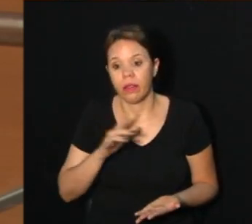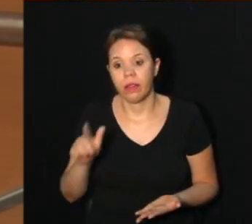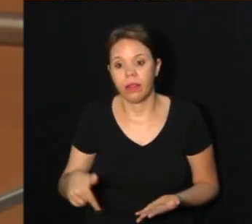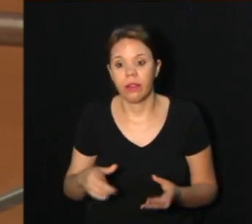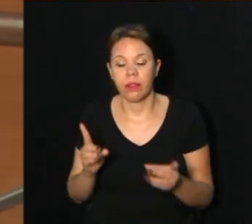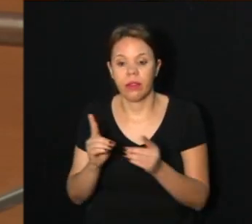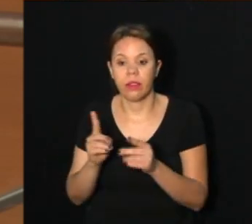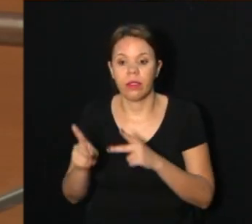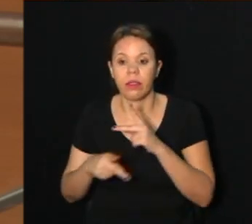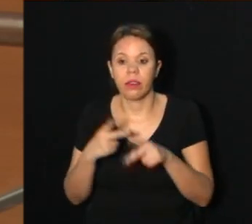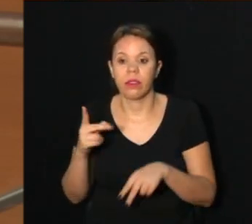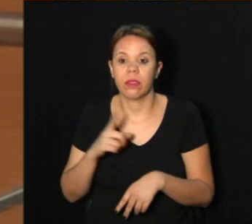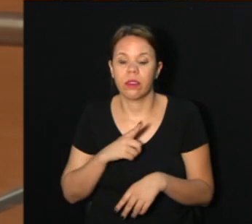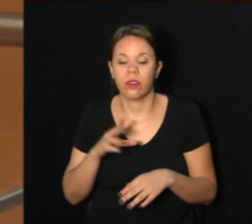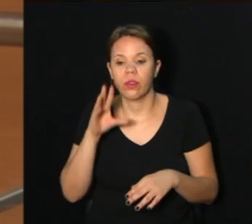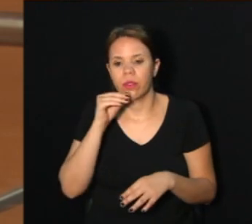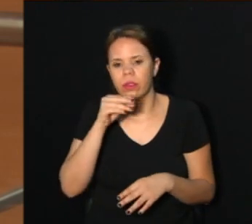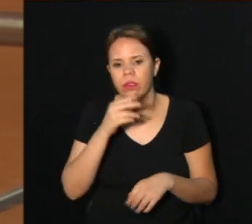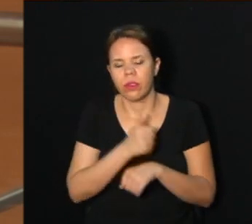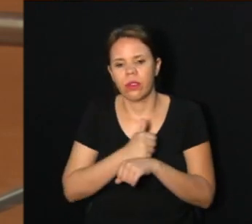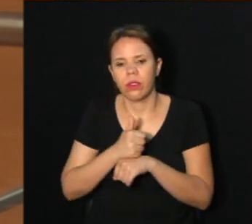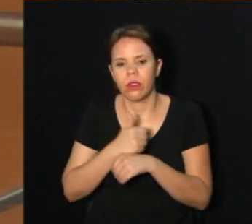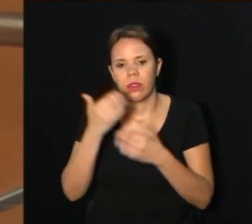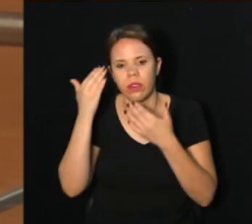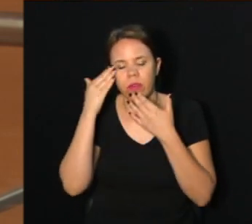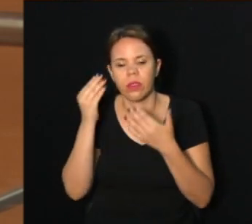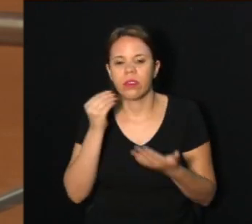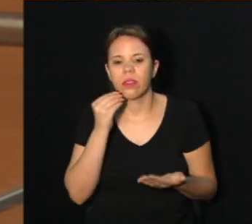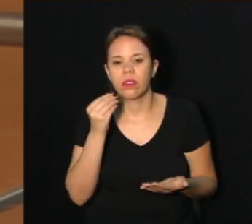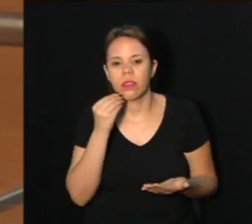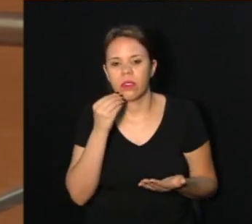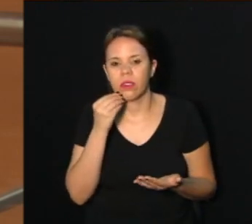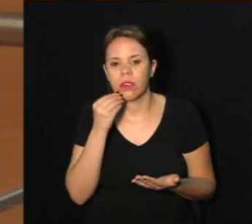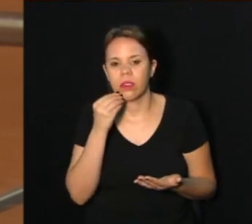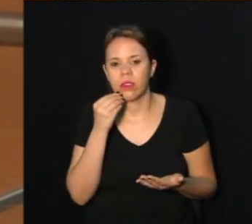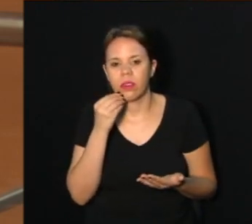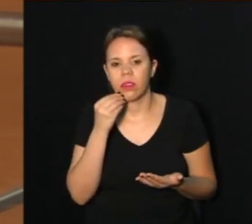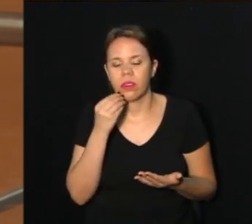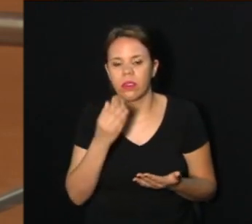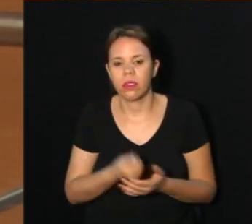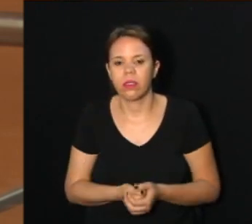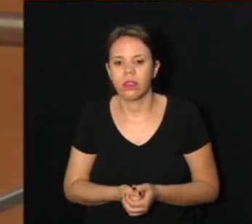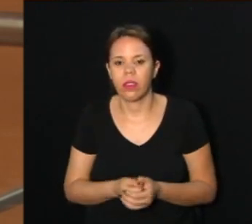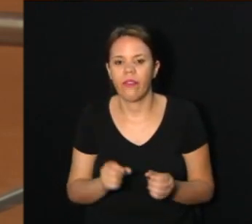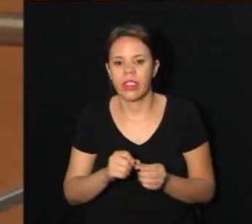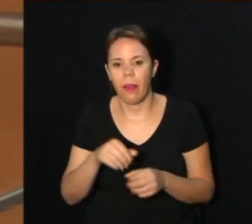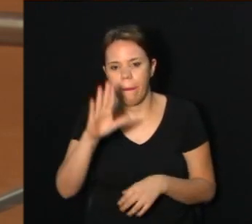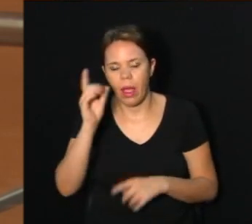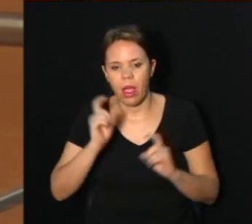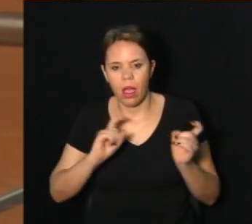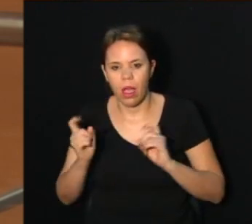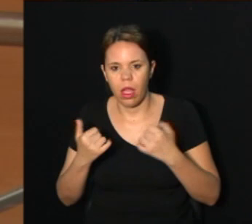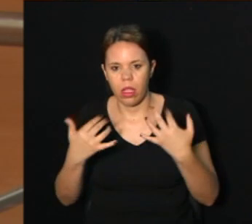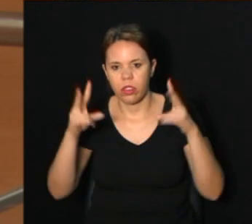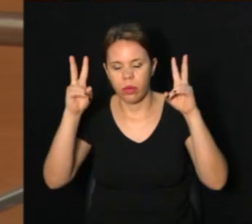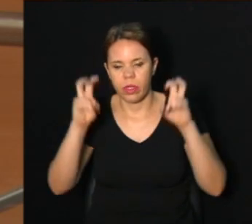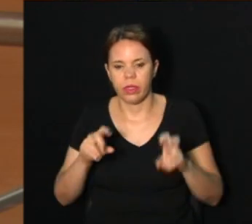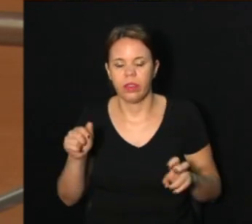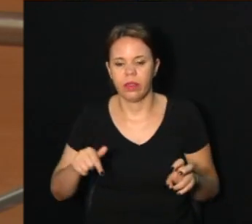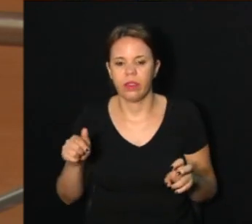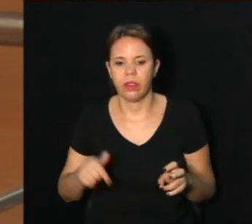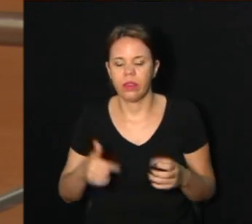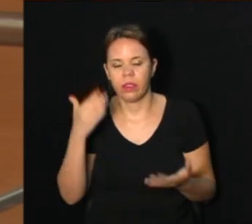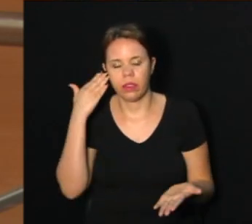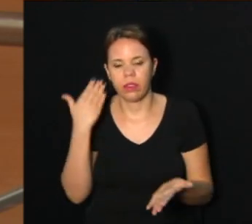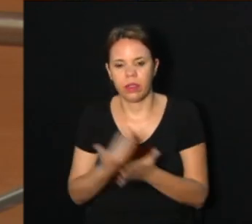atendimento da população, tem que pensar no servidor de carreira. Agradeço a oportunidade, quero deixar consignado, viu, Cirilo, para a gente fazer mais audiência sobre esse tema.